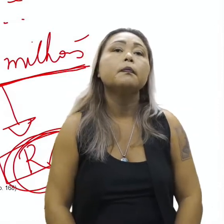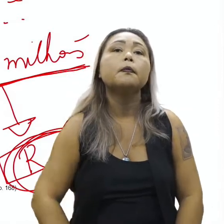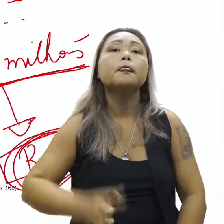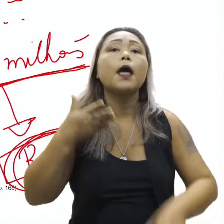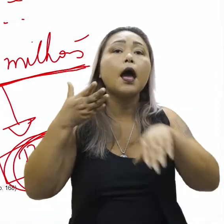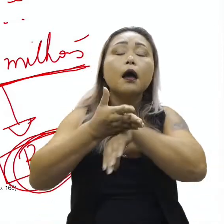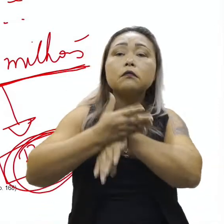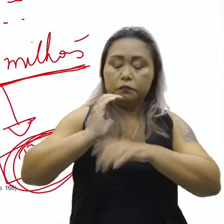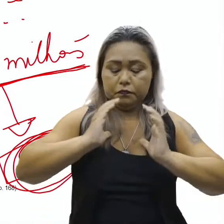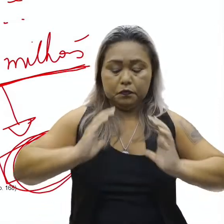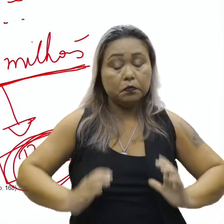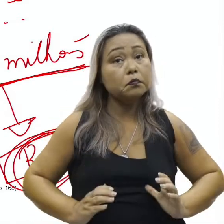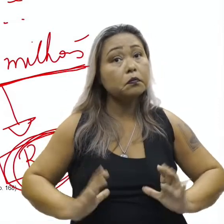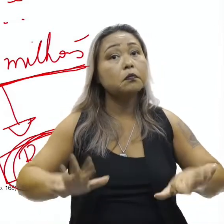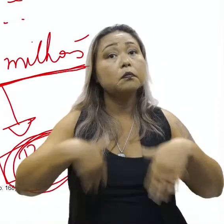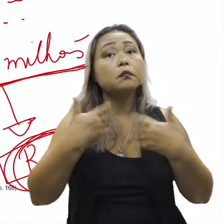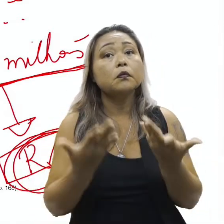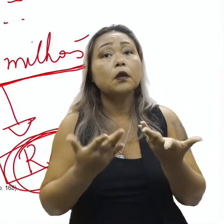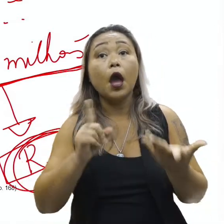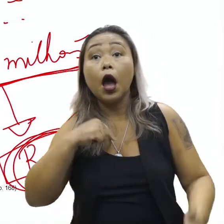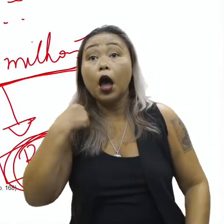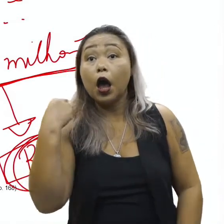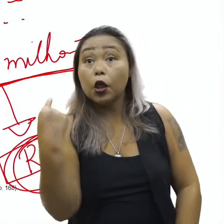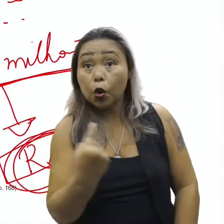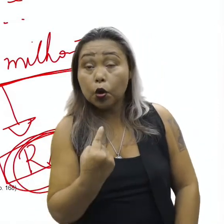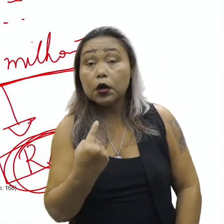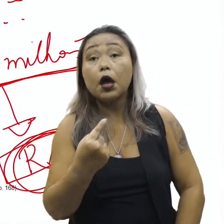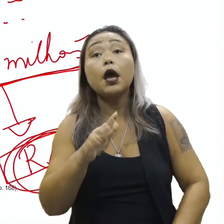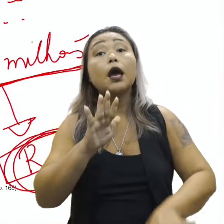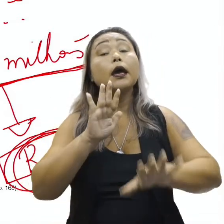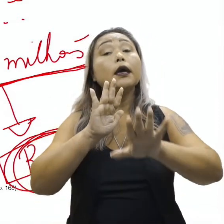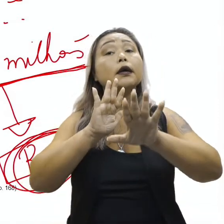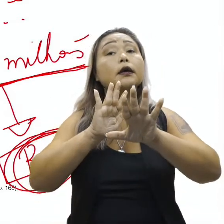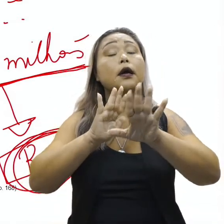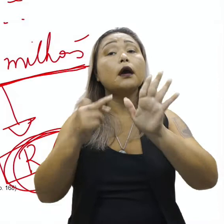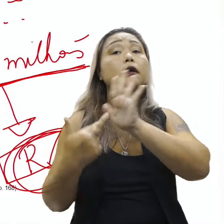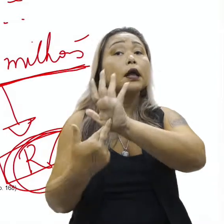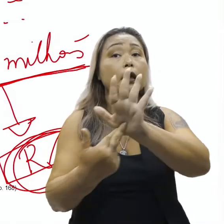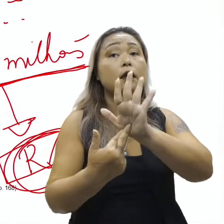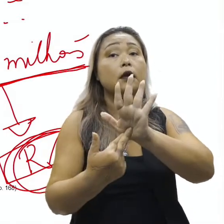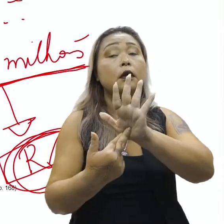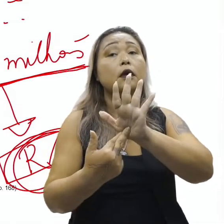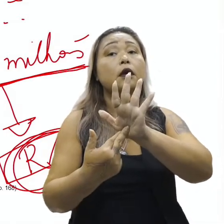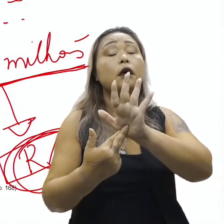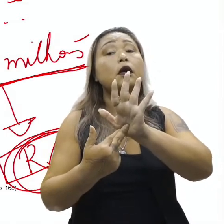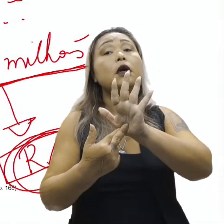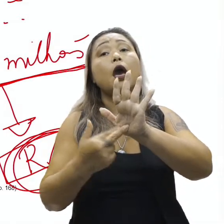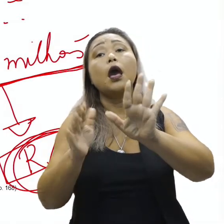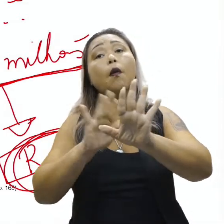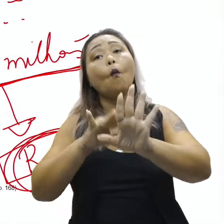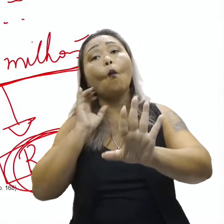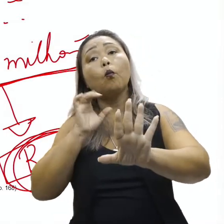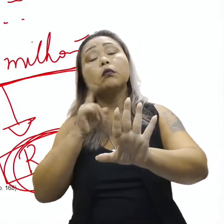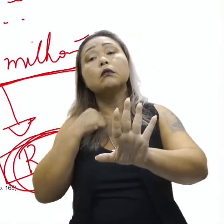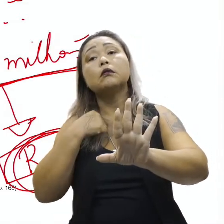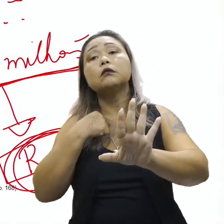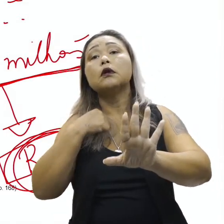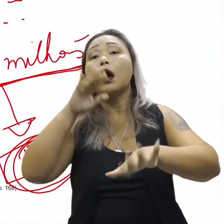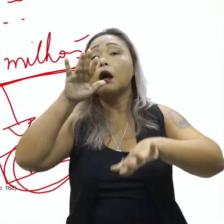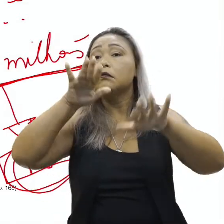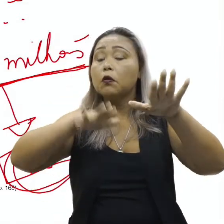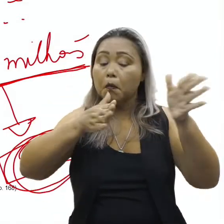dos cidadãos, então, gente, nossa participação ela é representativa, ela é de maneira indireta,